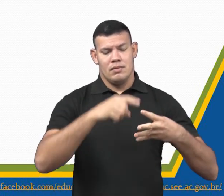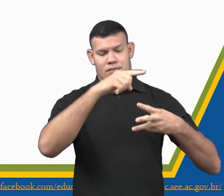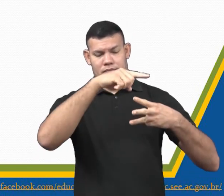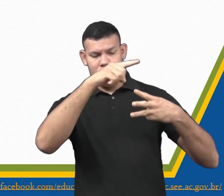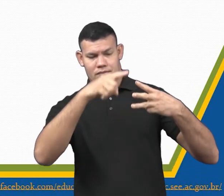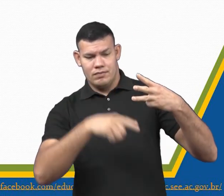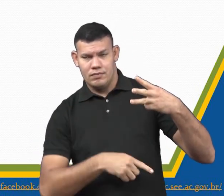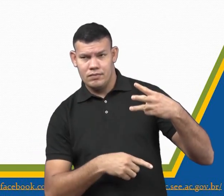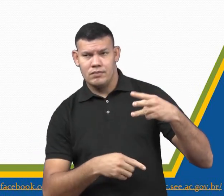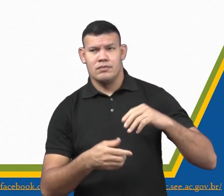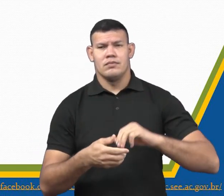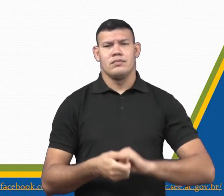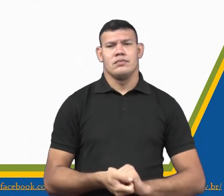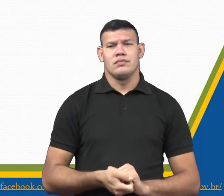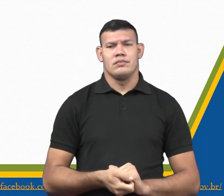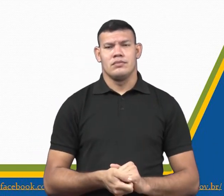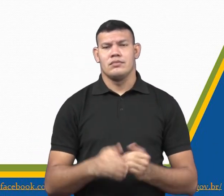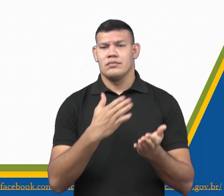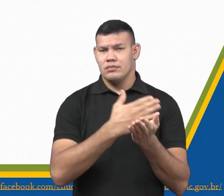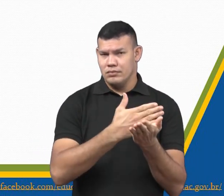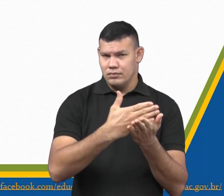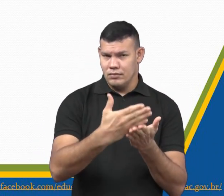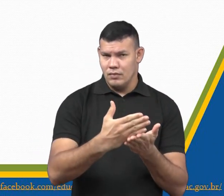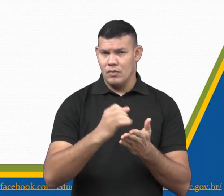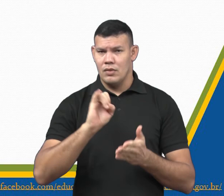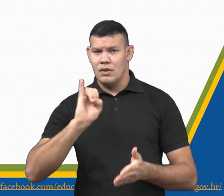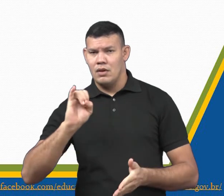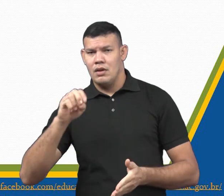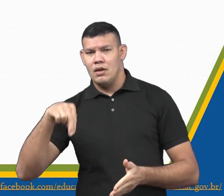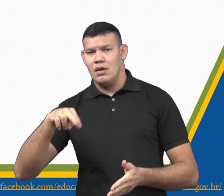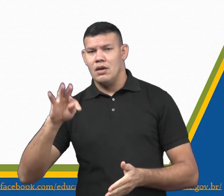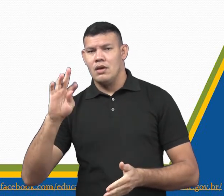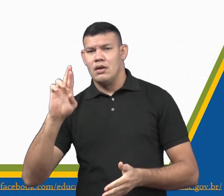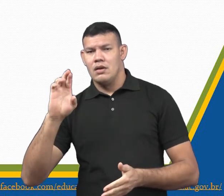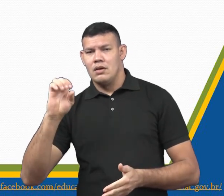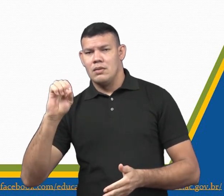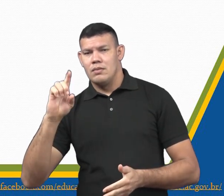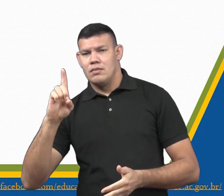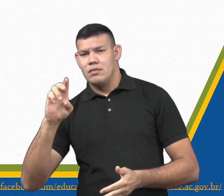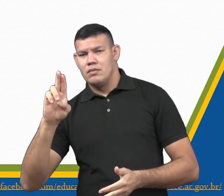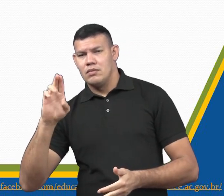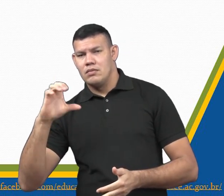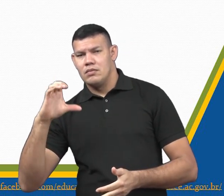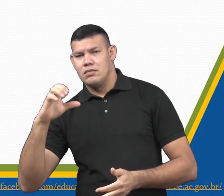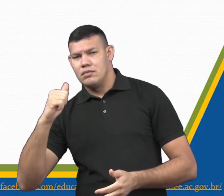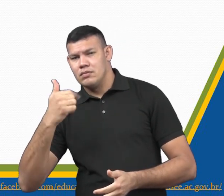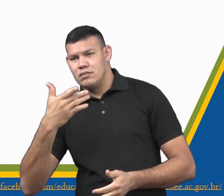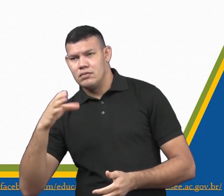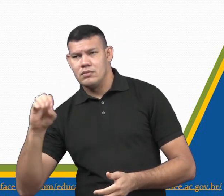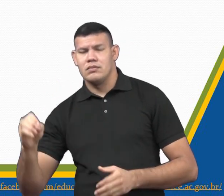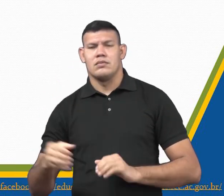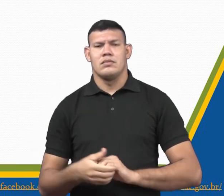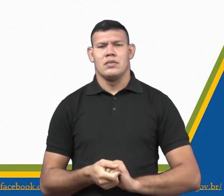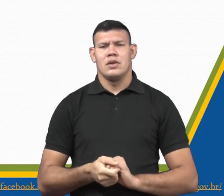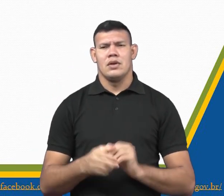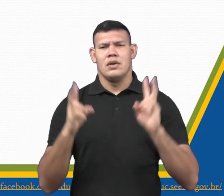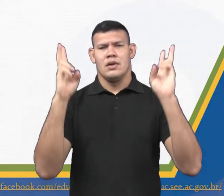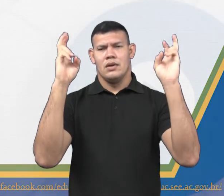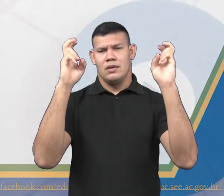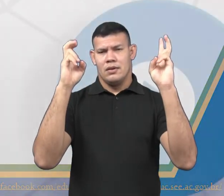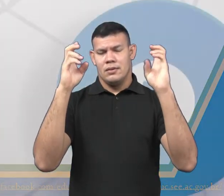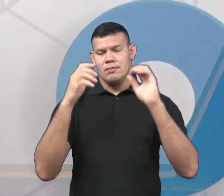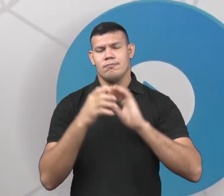O primeiro é a introdução. A introdução é delimitada pelo tema e a partir dele é